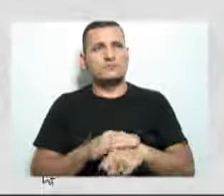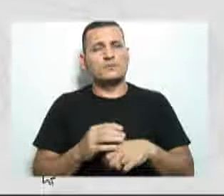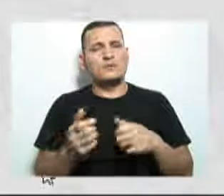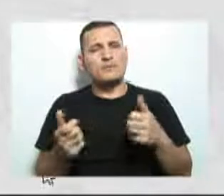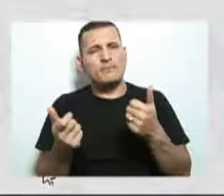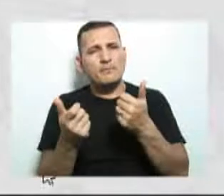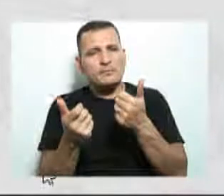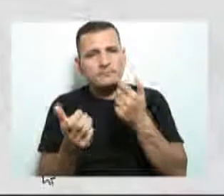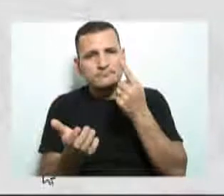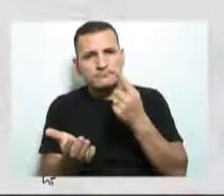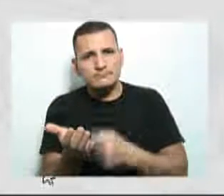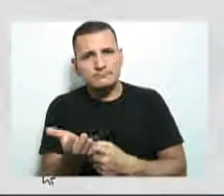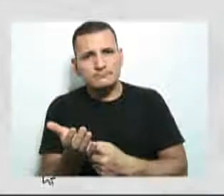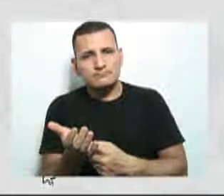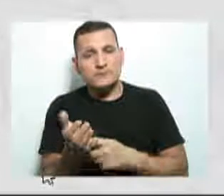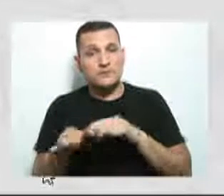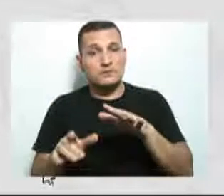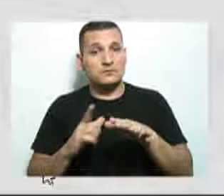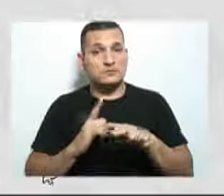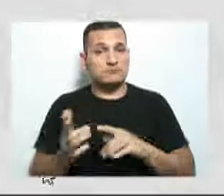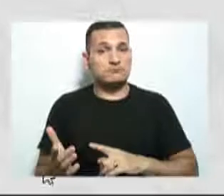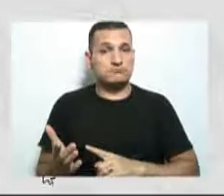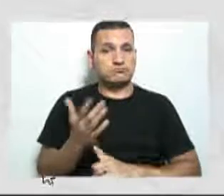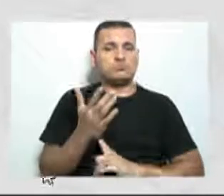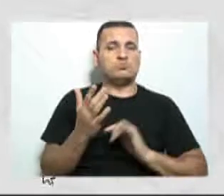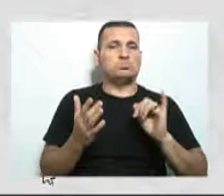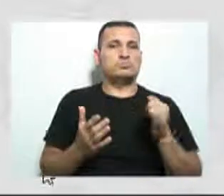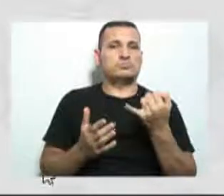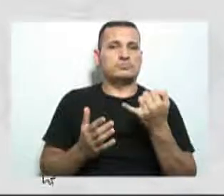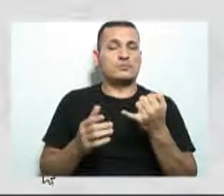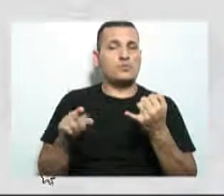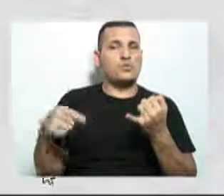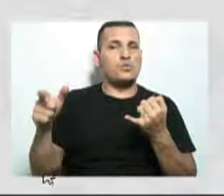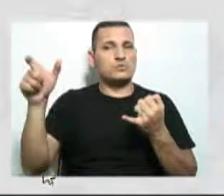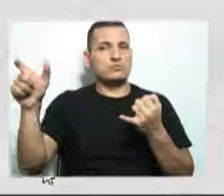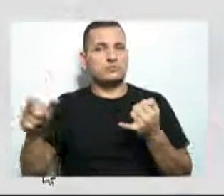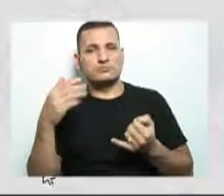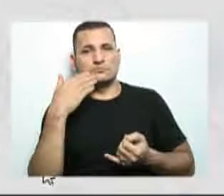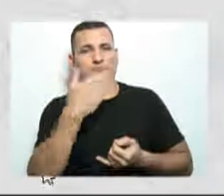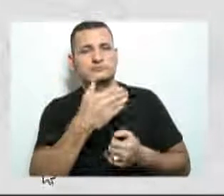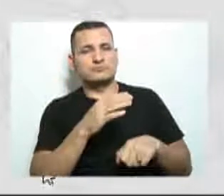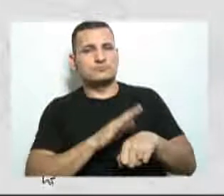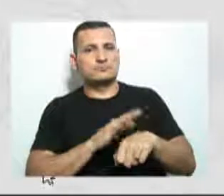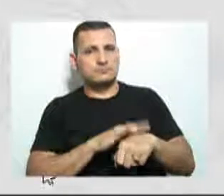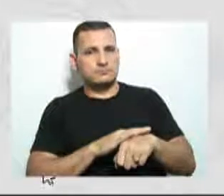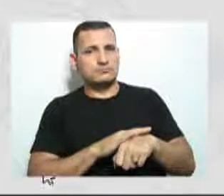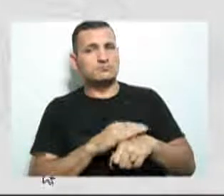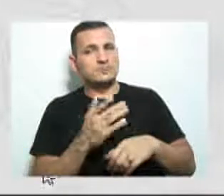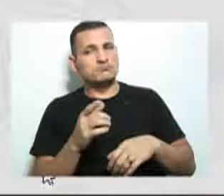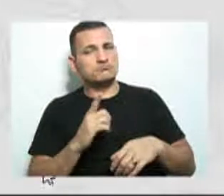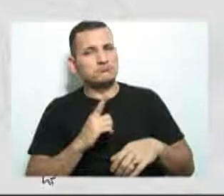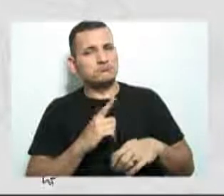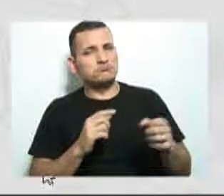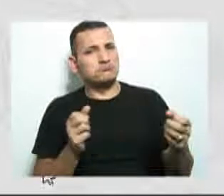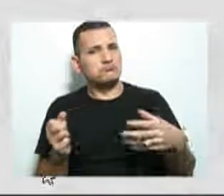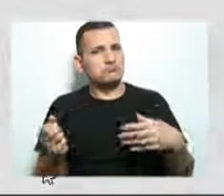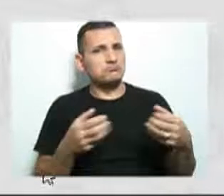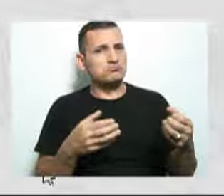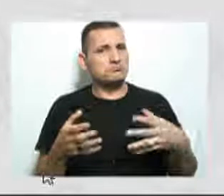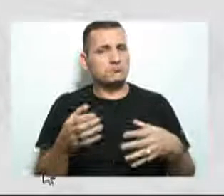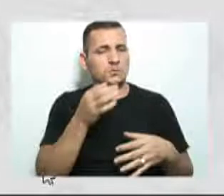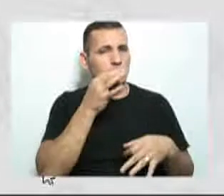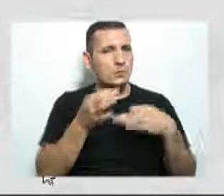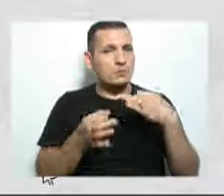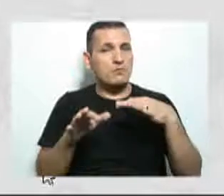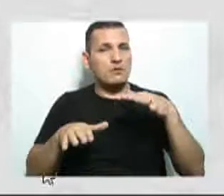acordo que nos favoreça. E o outro negociador pede algum tempo, o que traz novos argumentos que